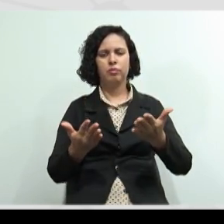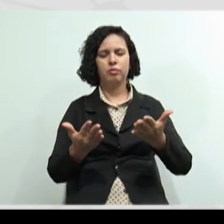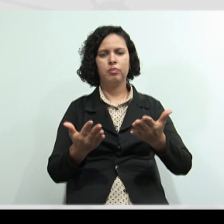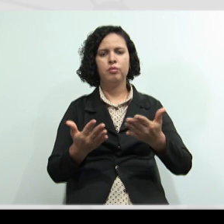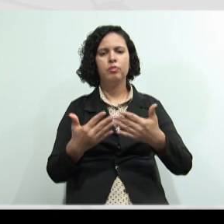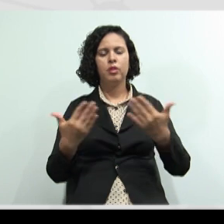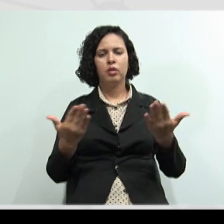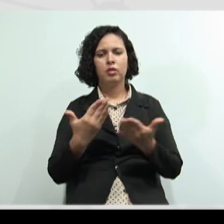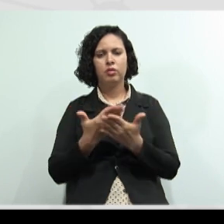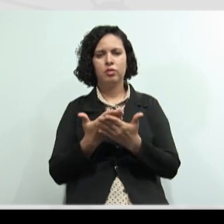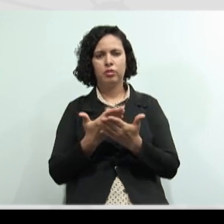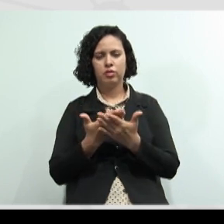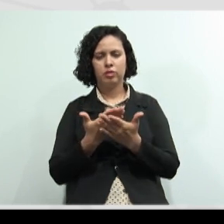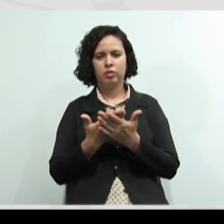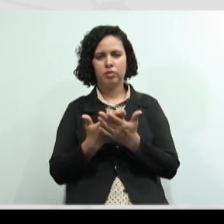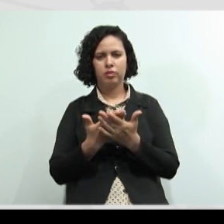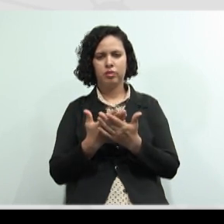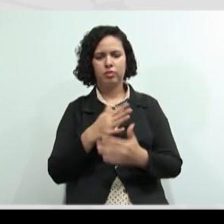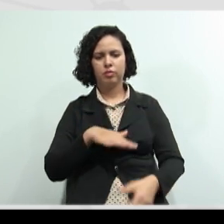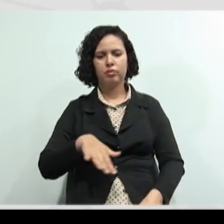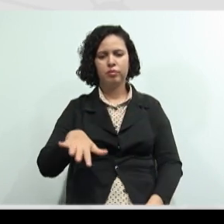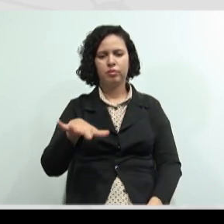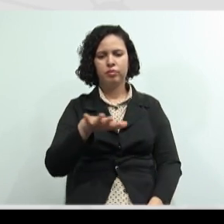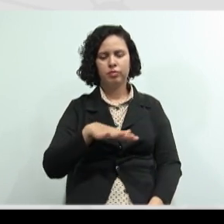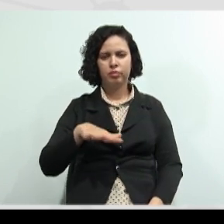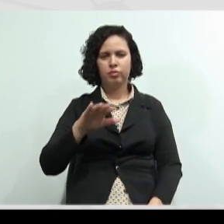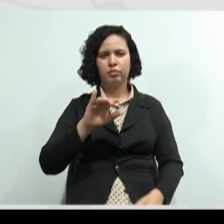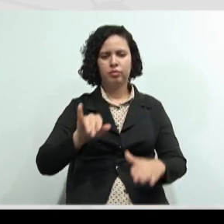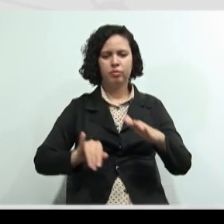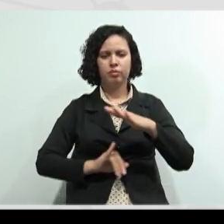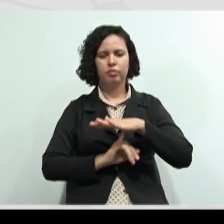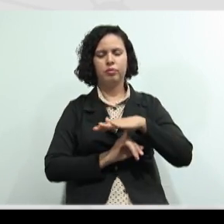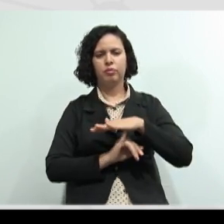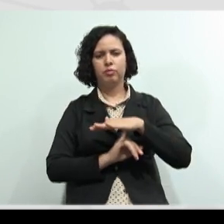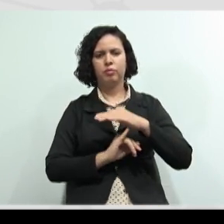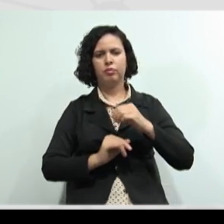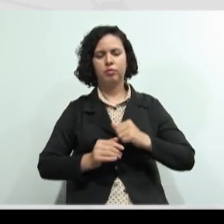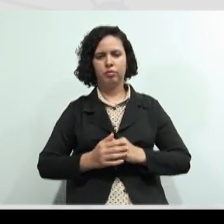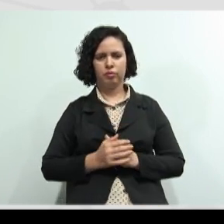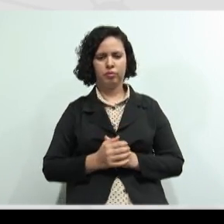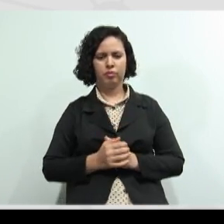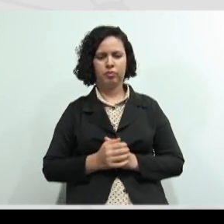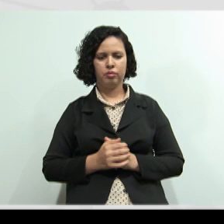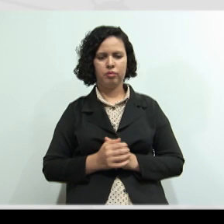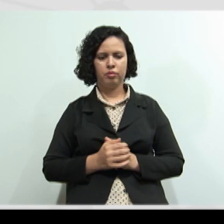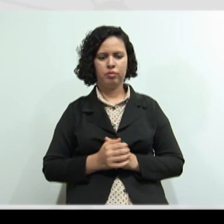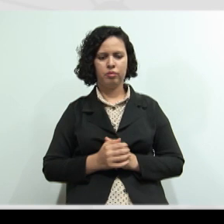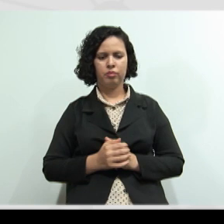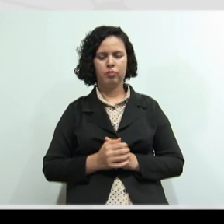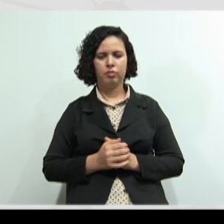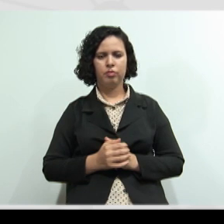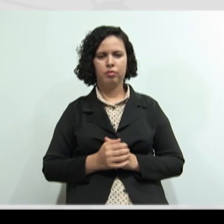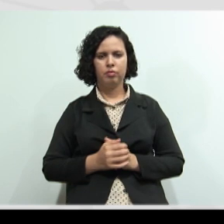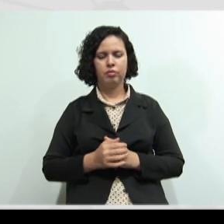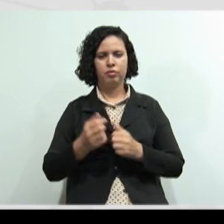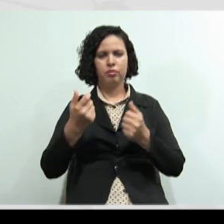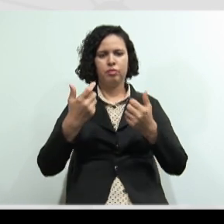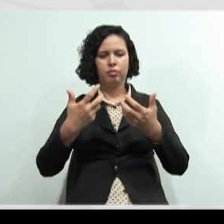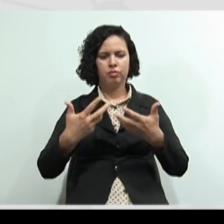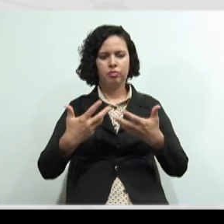nós estudaremos um pouco sobre os mercados institucionais. Quando a gente fala, então, de mercados institucionais, estamos vendo